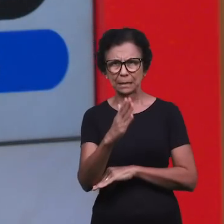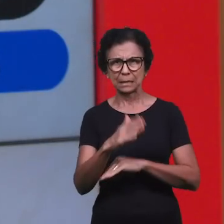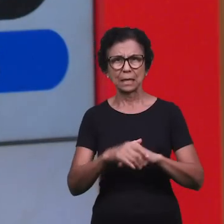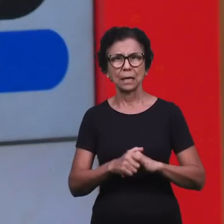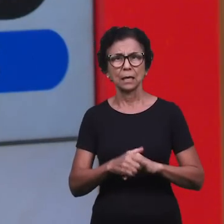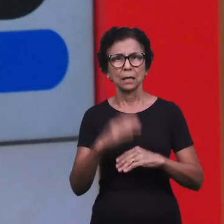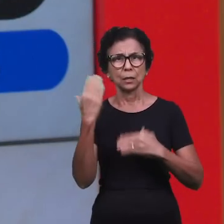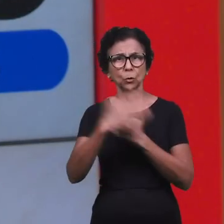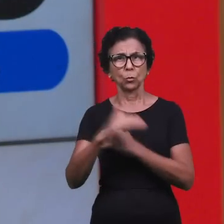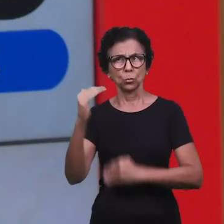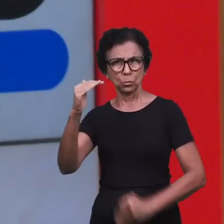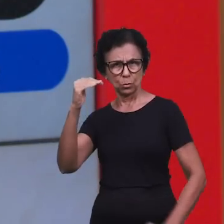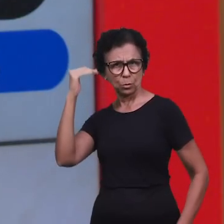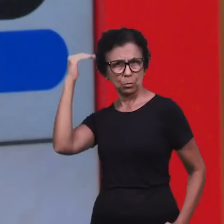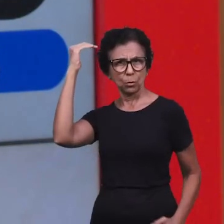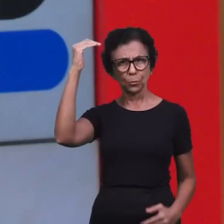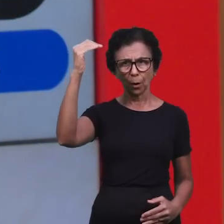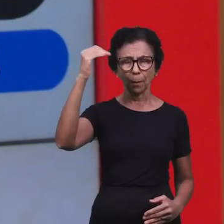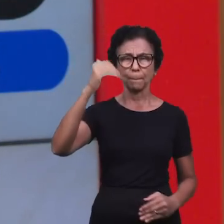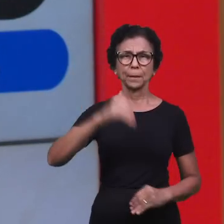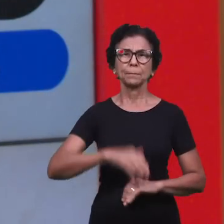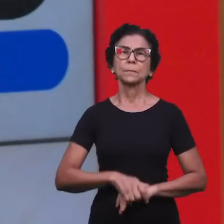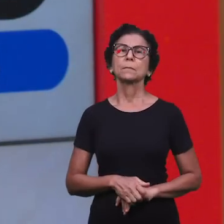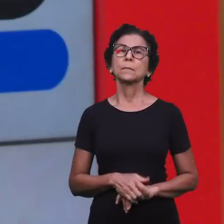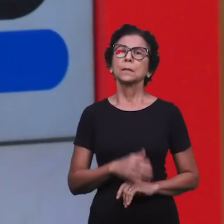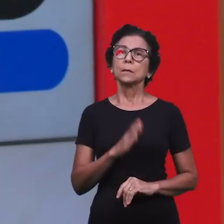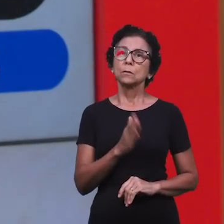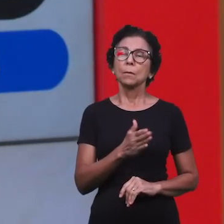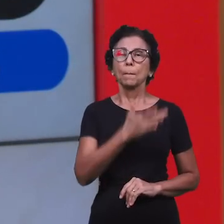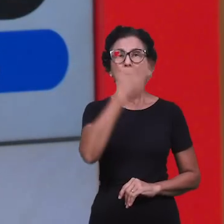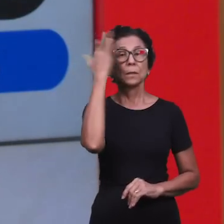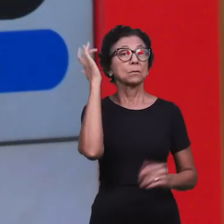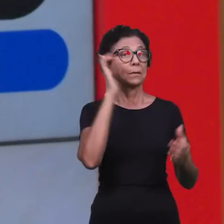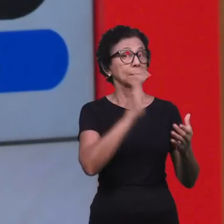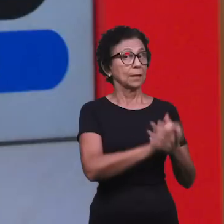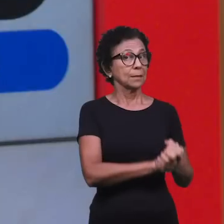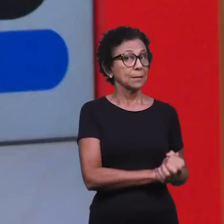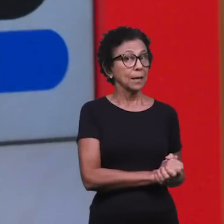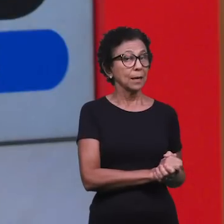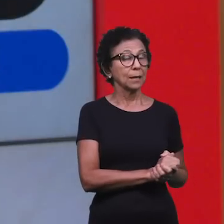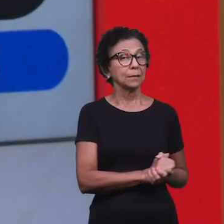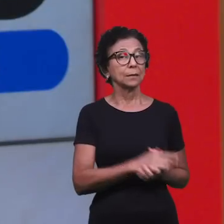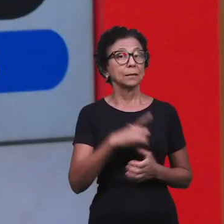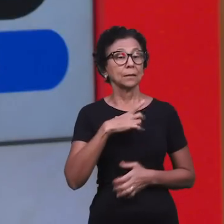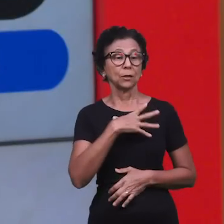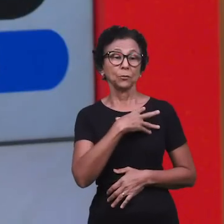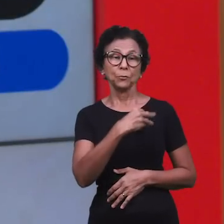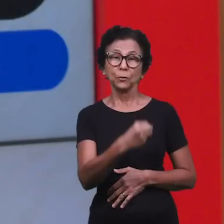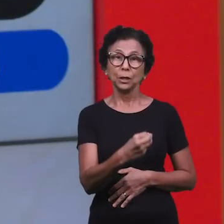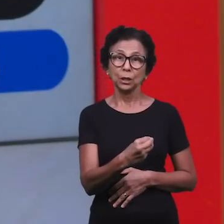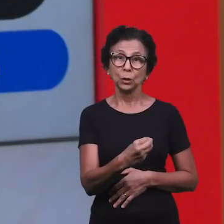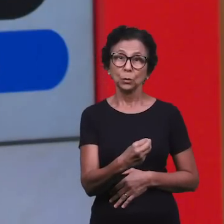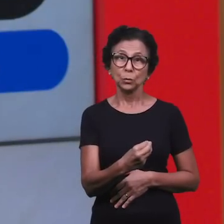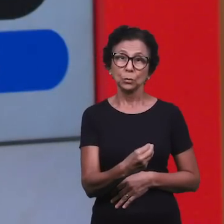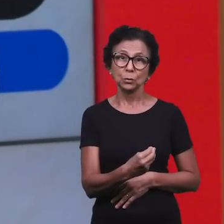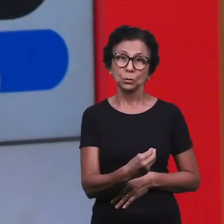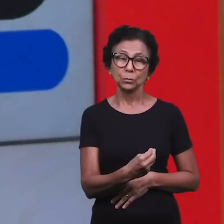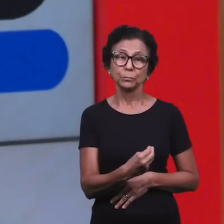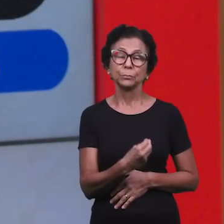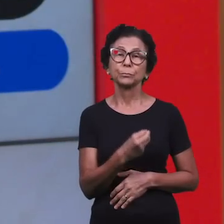nível, muitos já são casados e têm famílias, filhos pequenos, às vezes, para